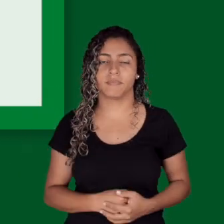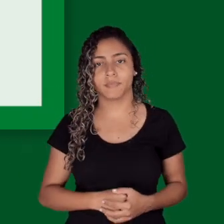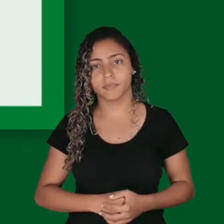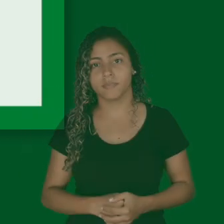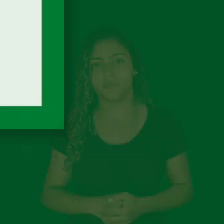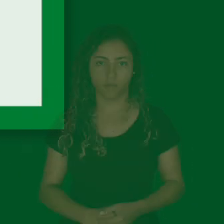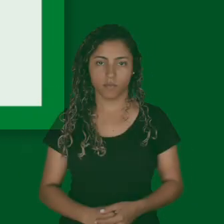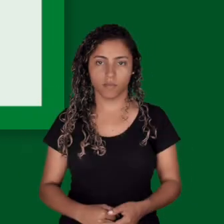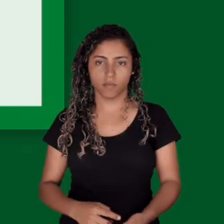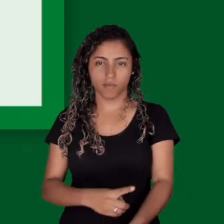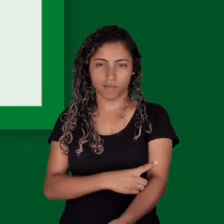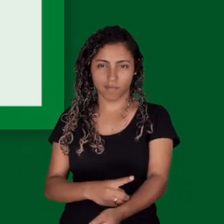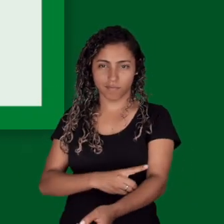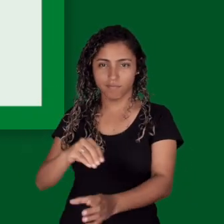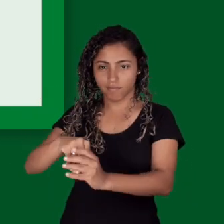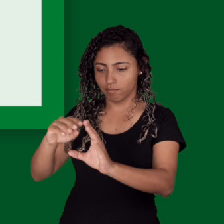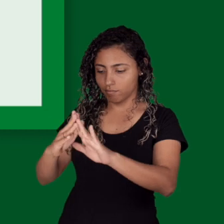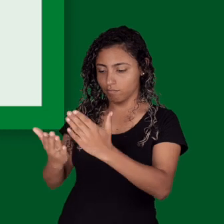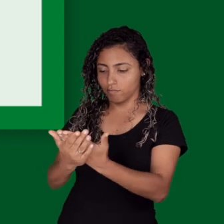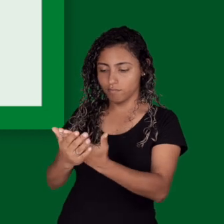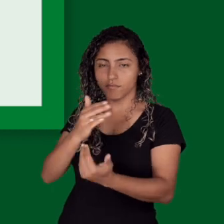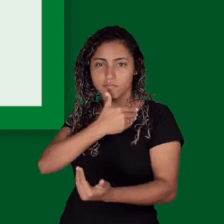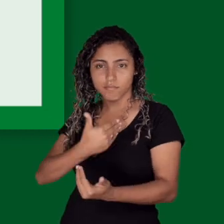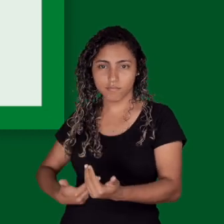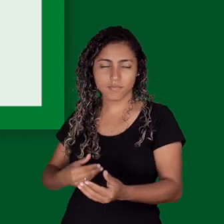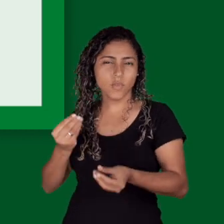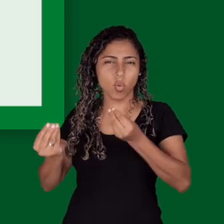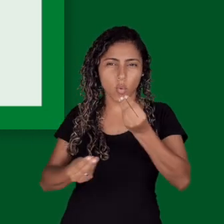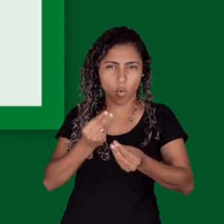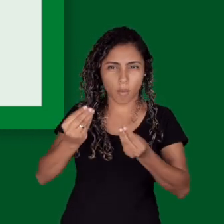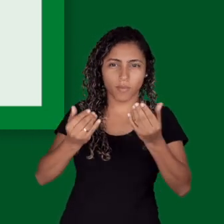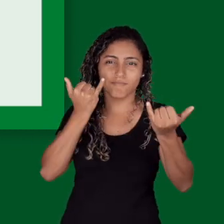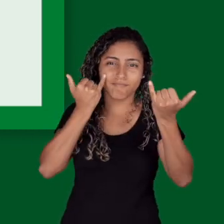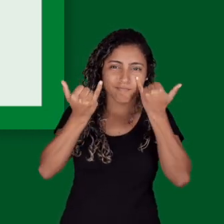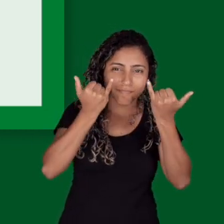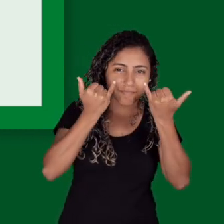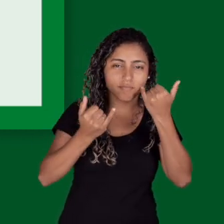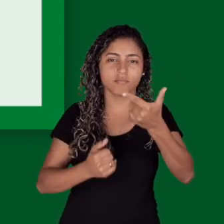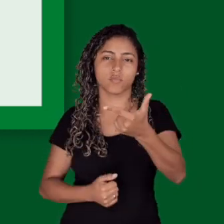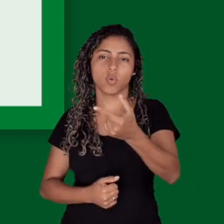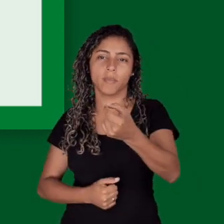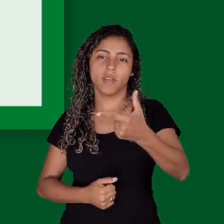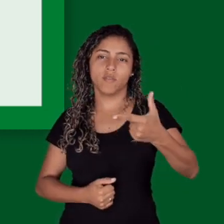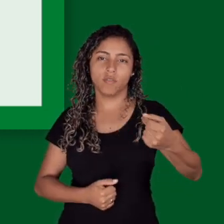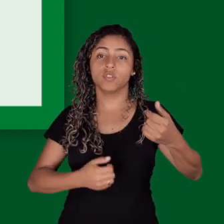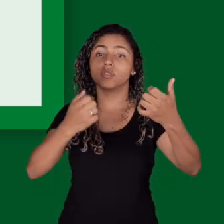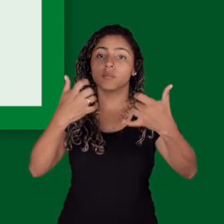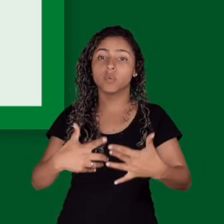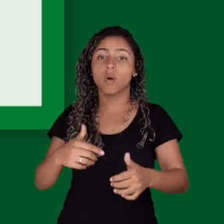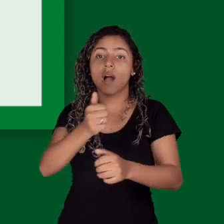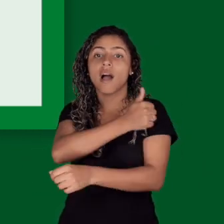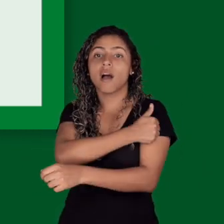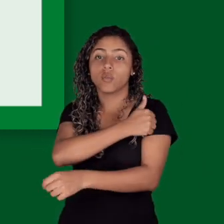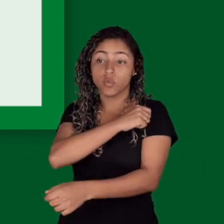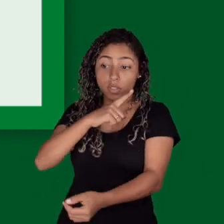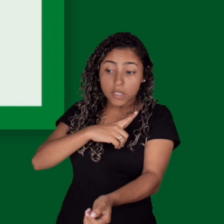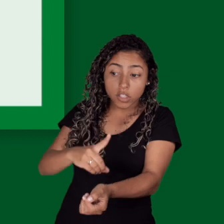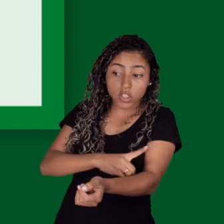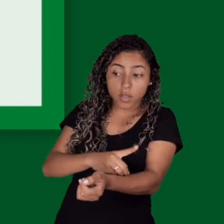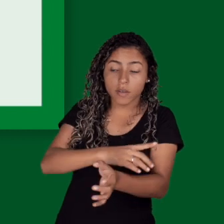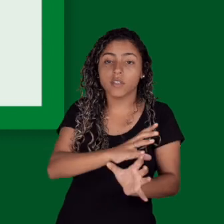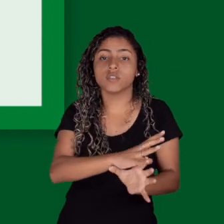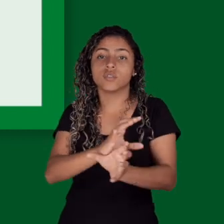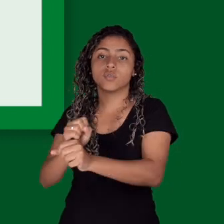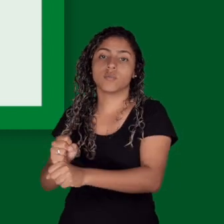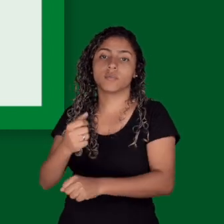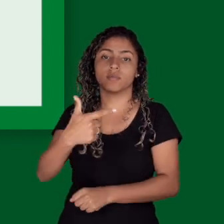A diabetes nas escolas públicas do DF. Segundo dados do Censo Escolar de 2020, existem 217 alunos com diabetes matriculados na